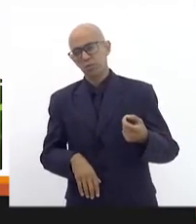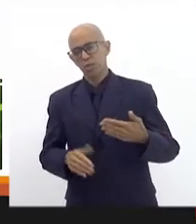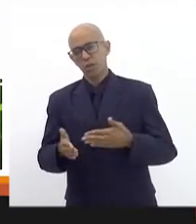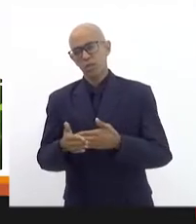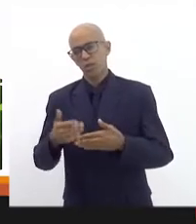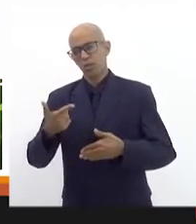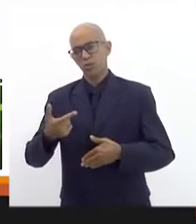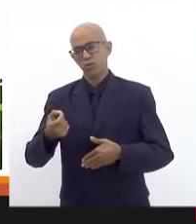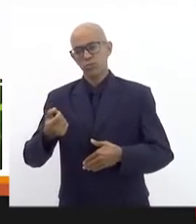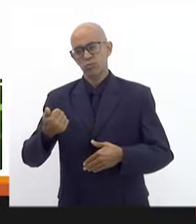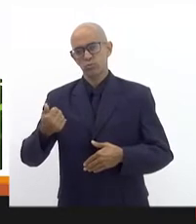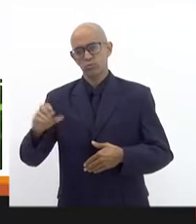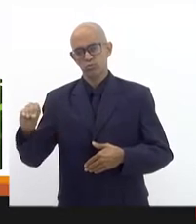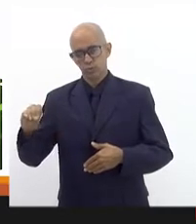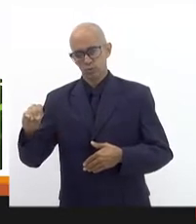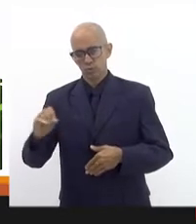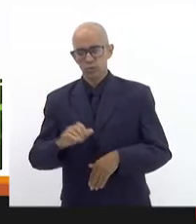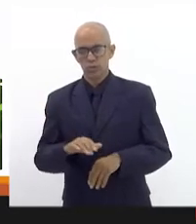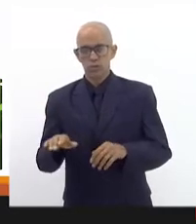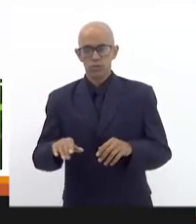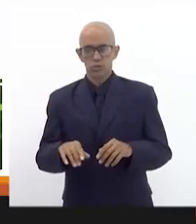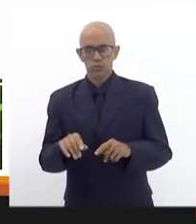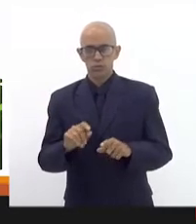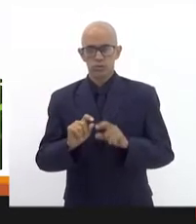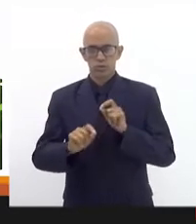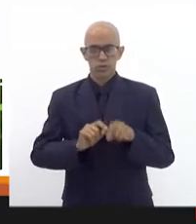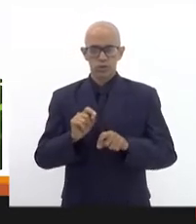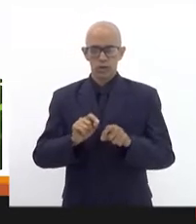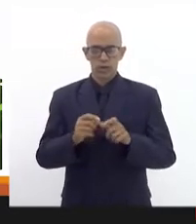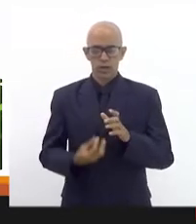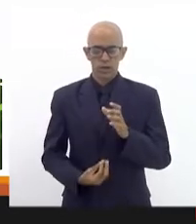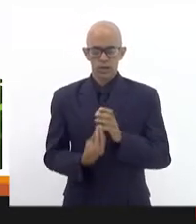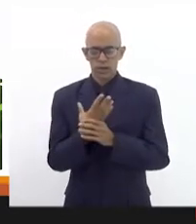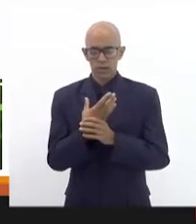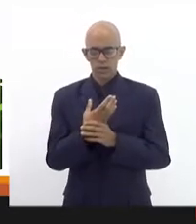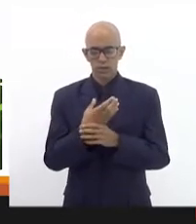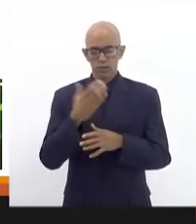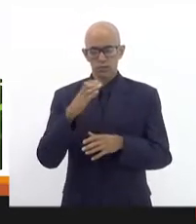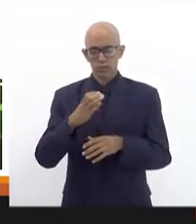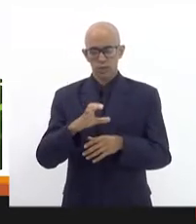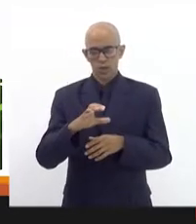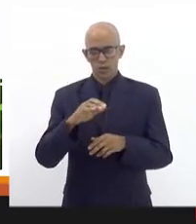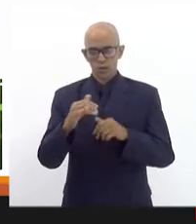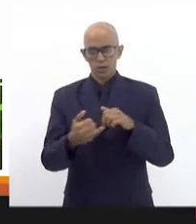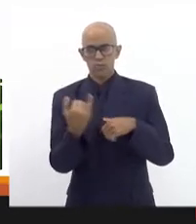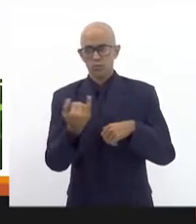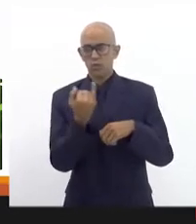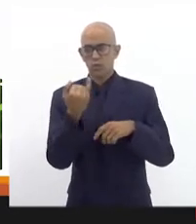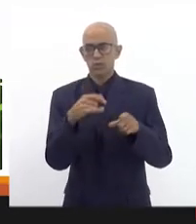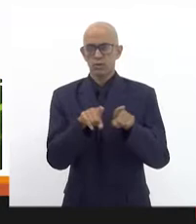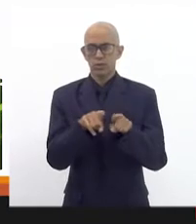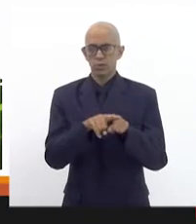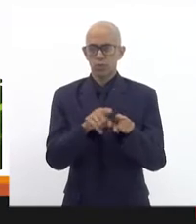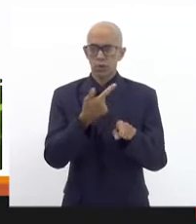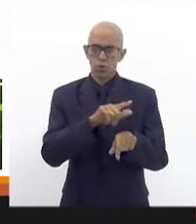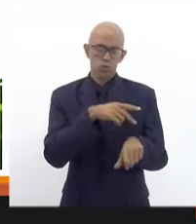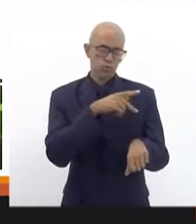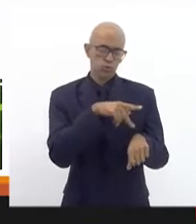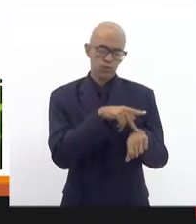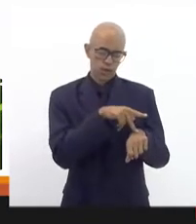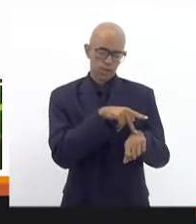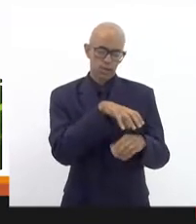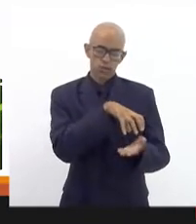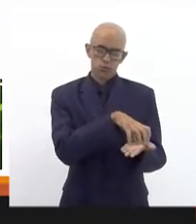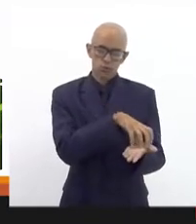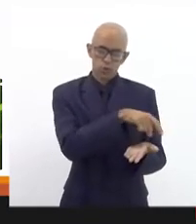né? Do ponto de vista da produção científica, da relevância internacional do setor,